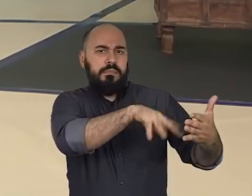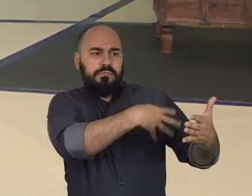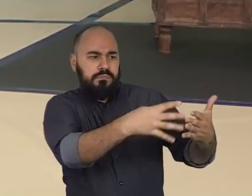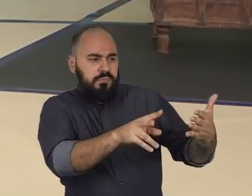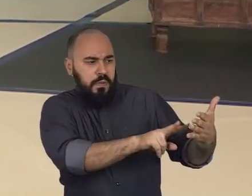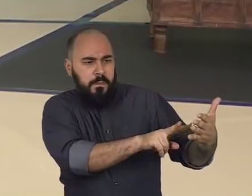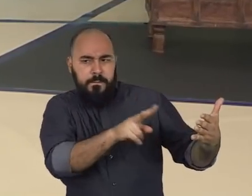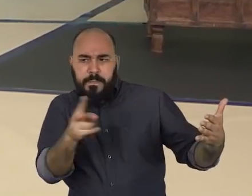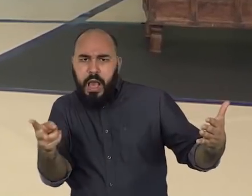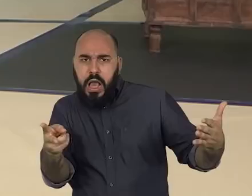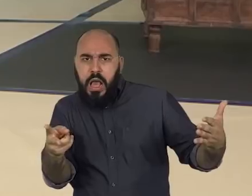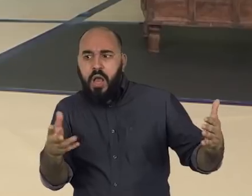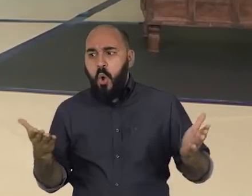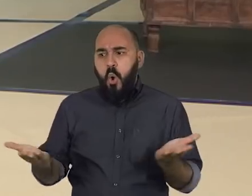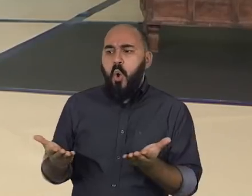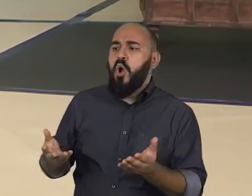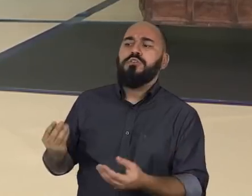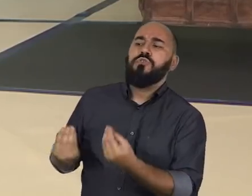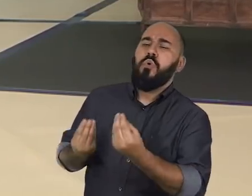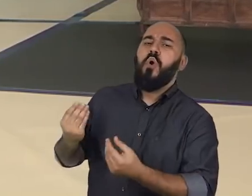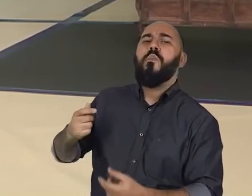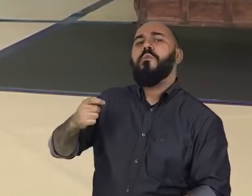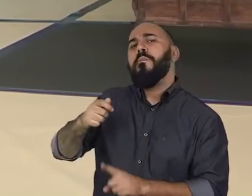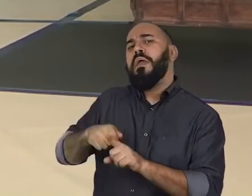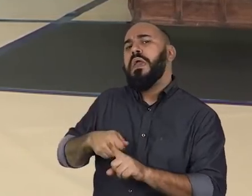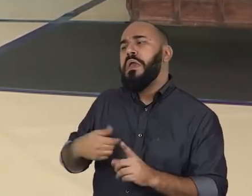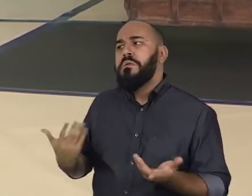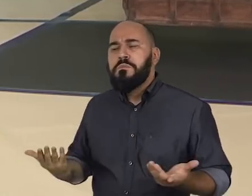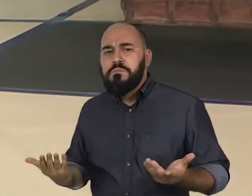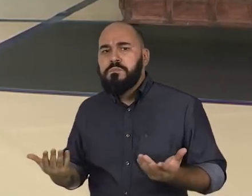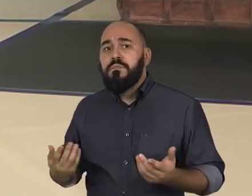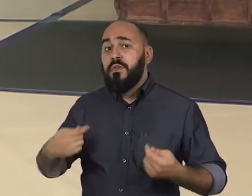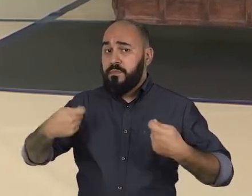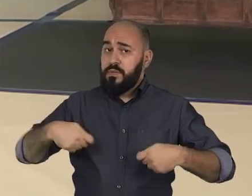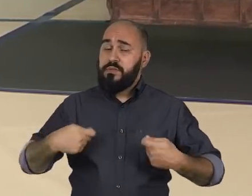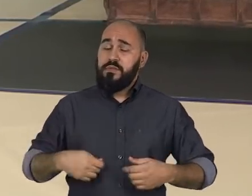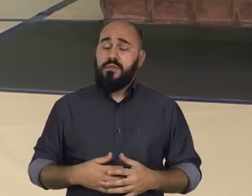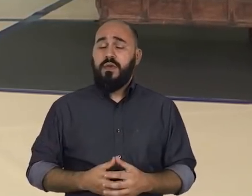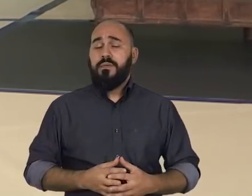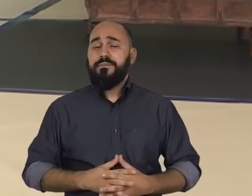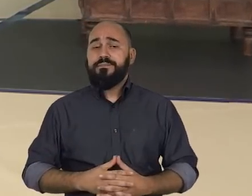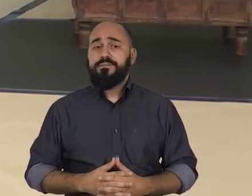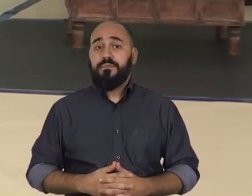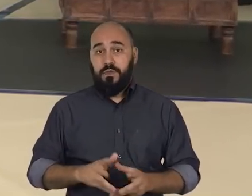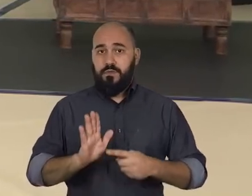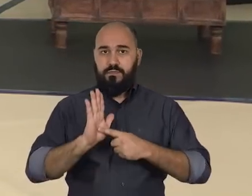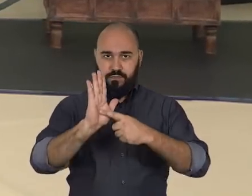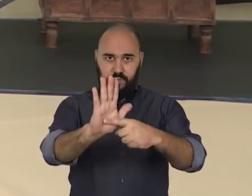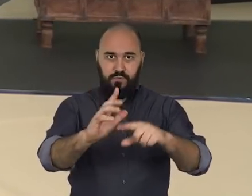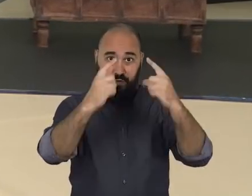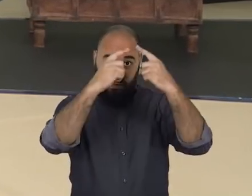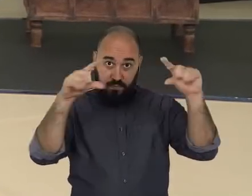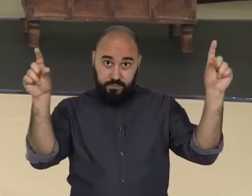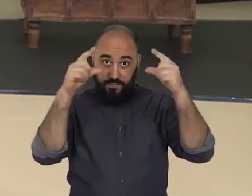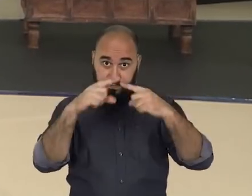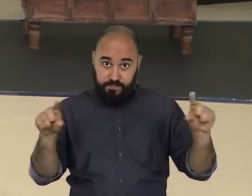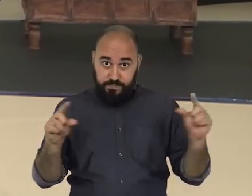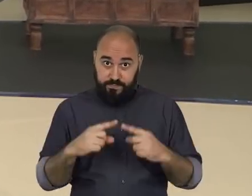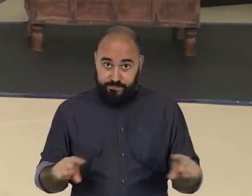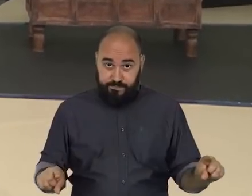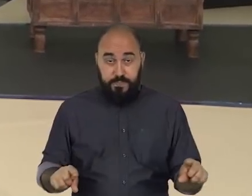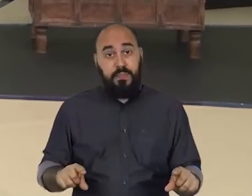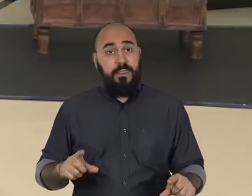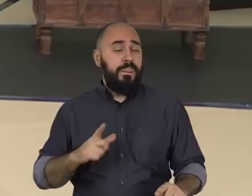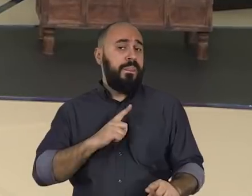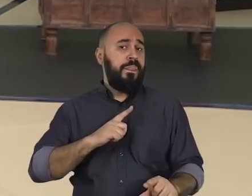computar qual seria a correlação entre aquela visibilidade lunar e a nossa. Então vou mostrar para você aqui no telão uma maneira